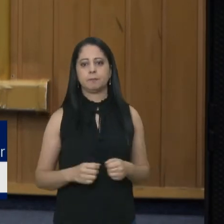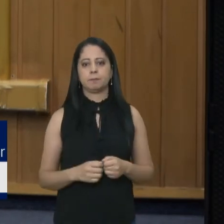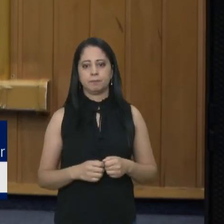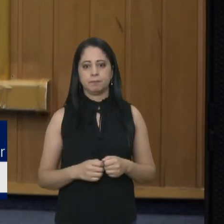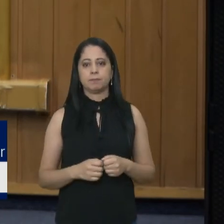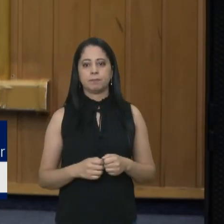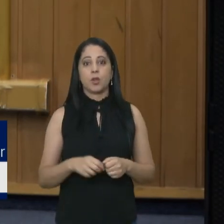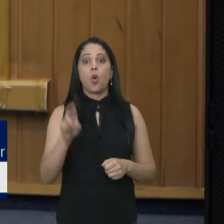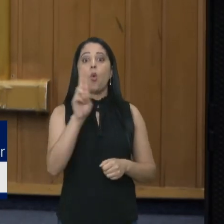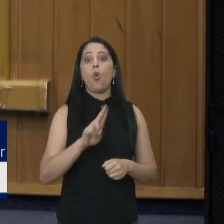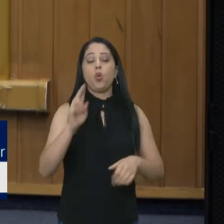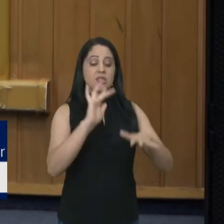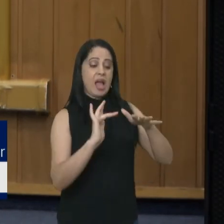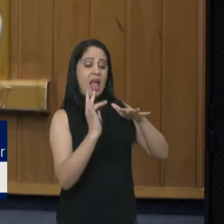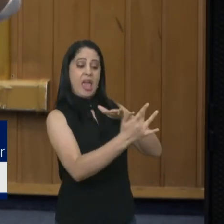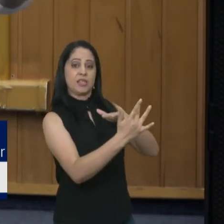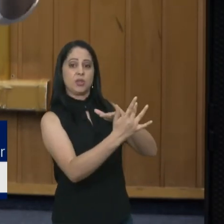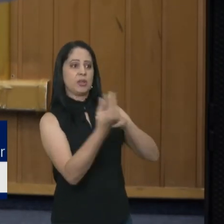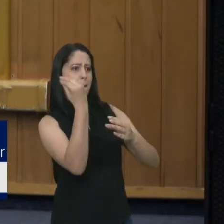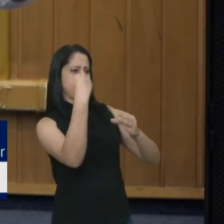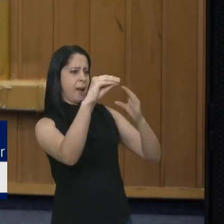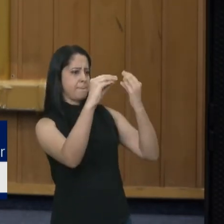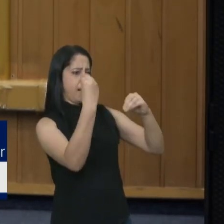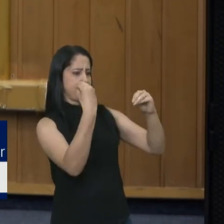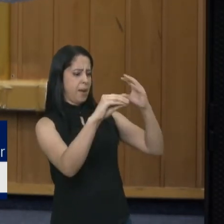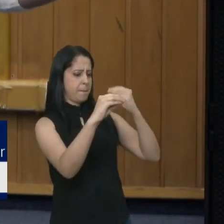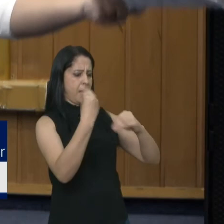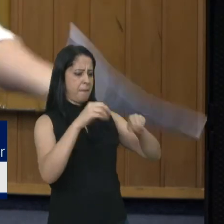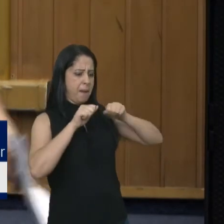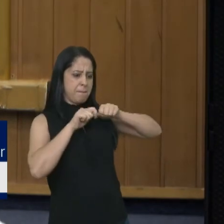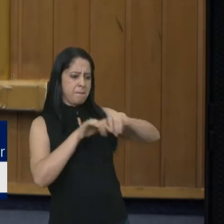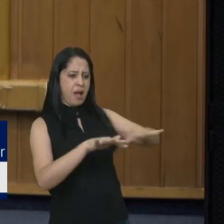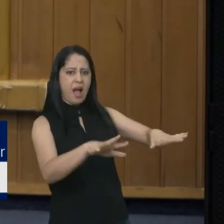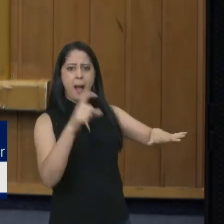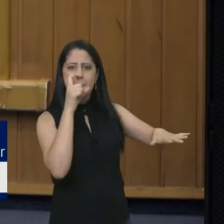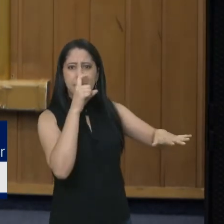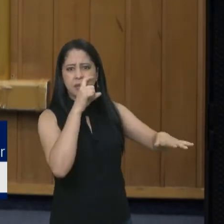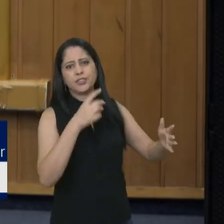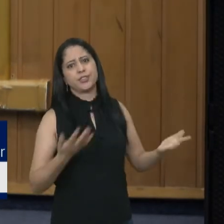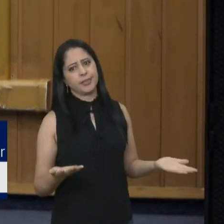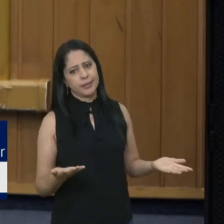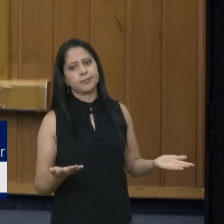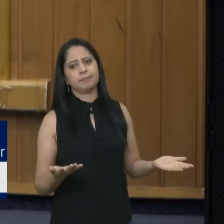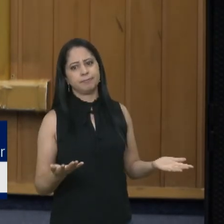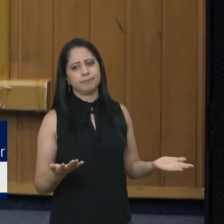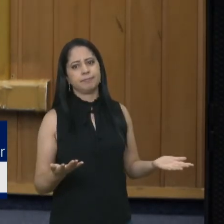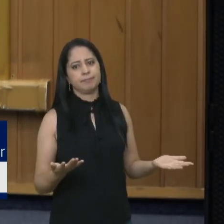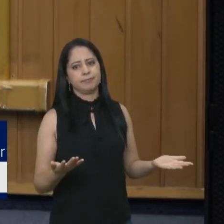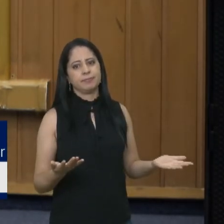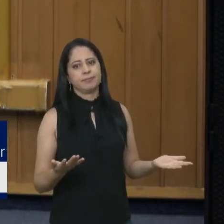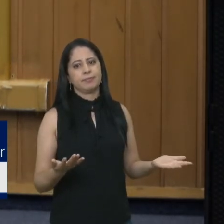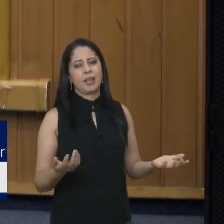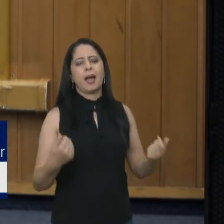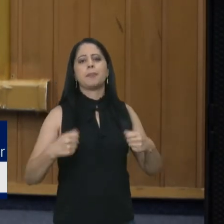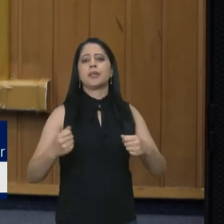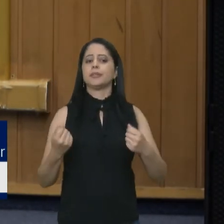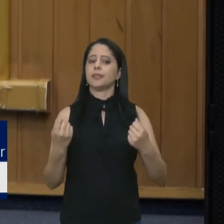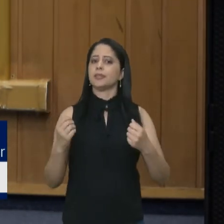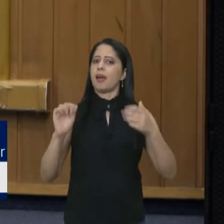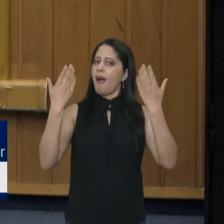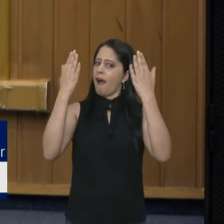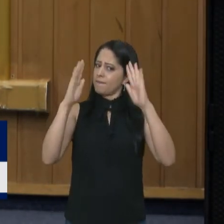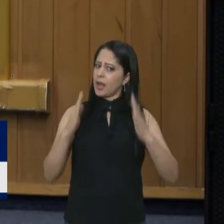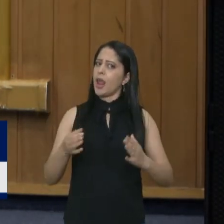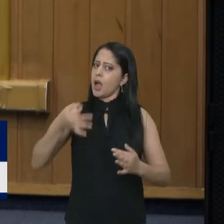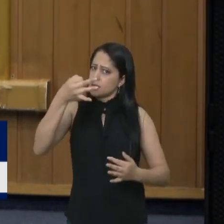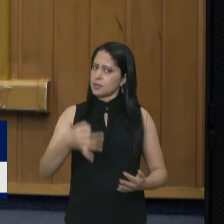usa as redes sociais para cada vez mais propagar mentiras. Então, a gente tem que analisar muito bem essa